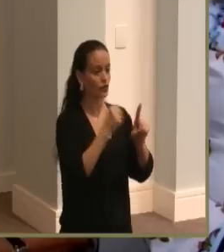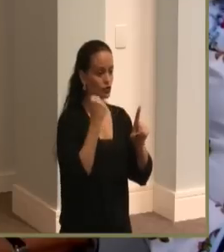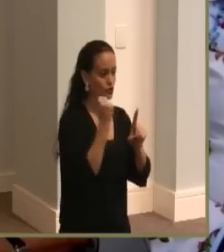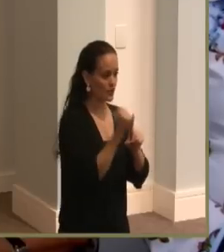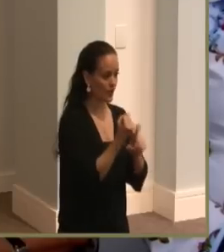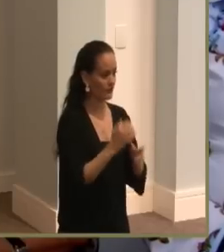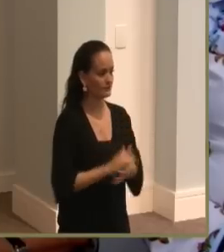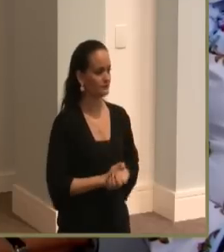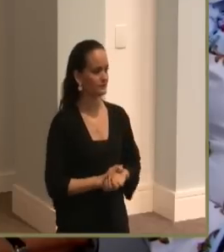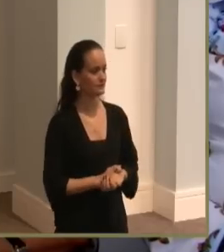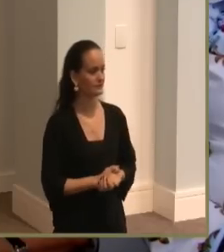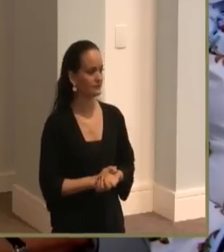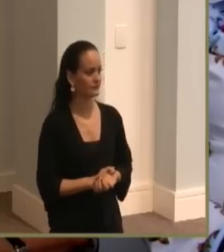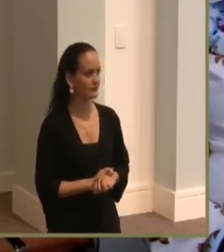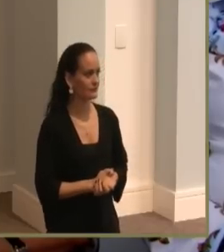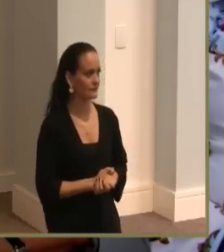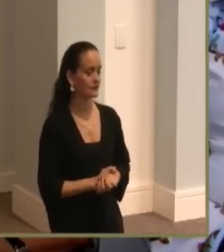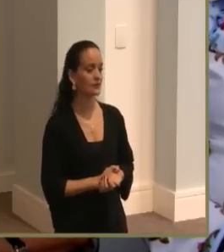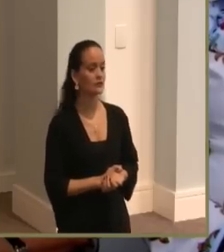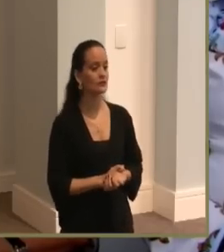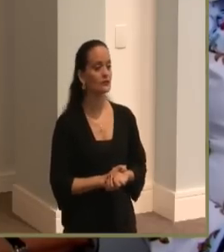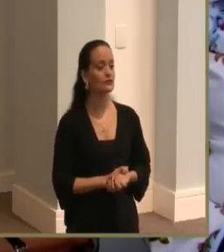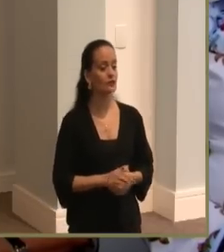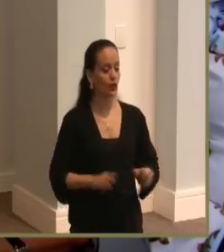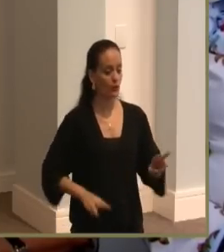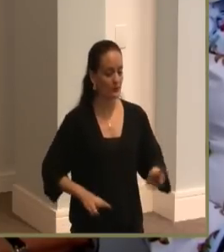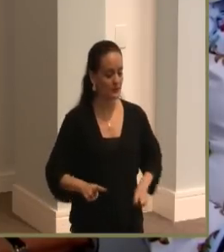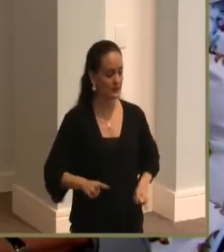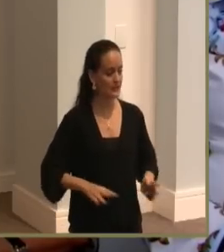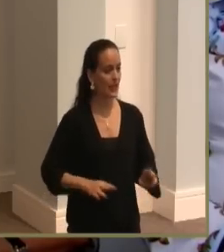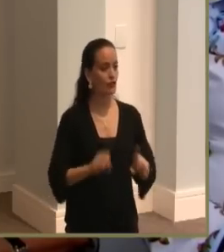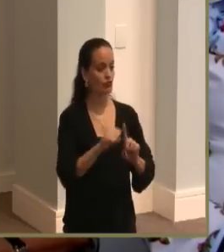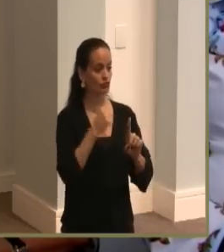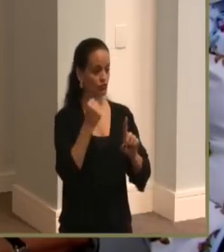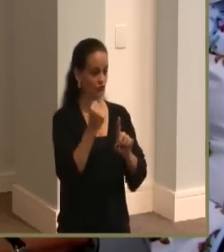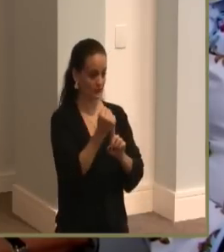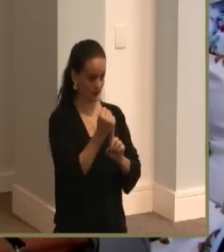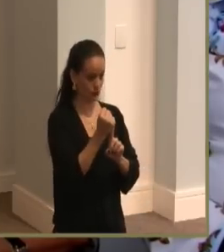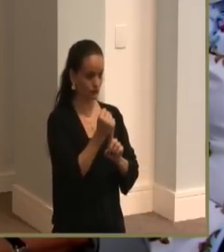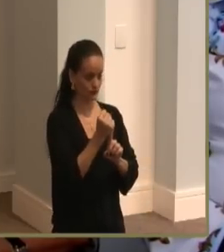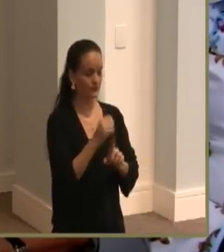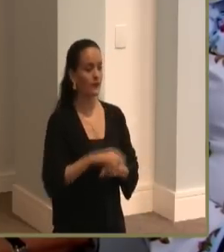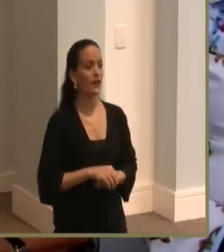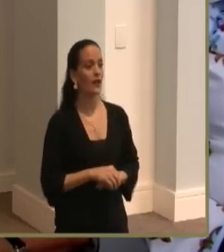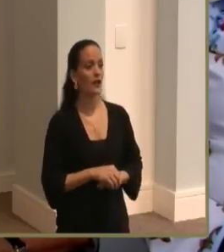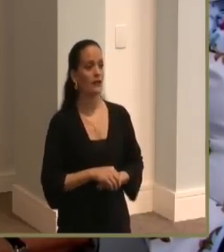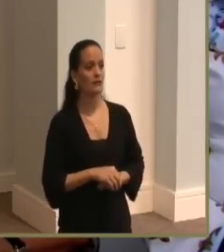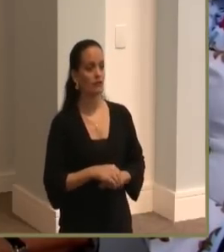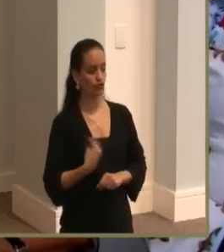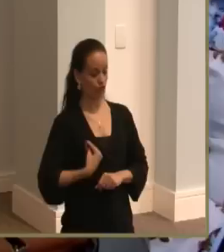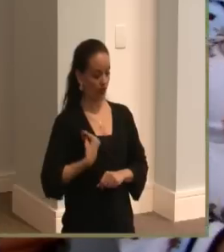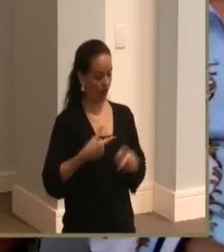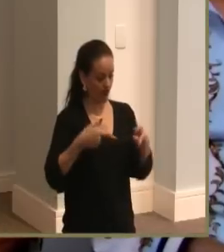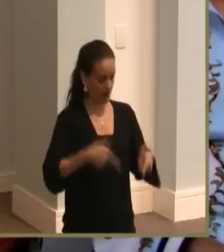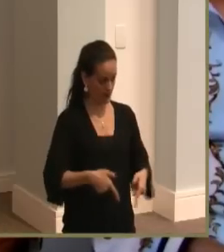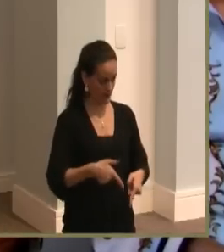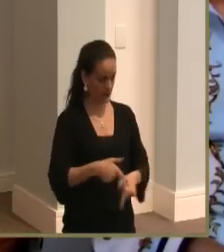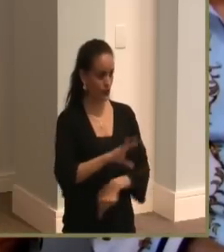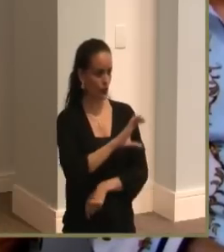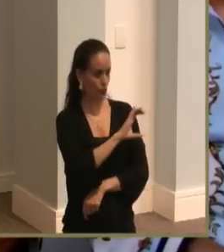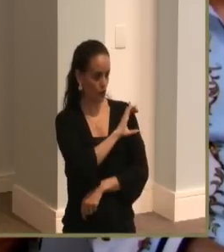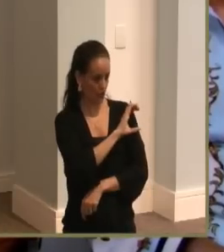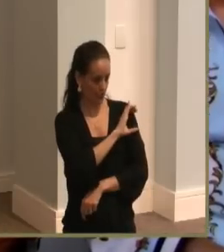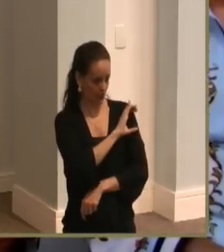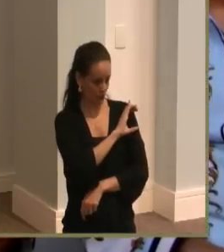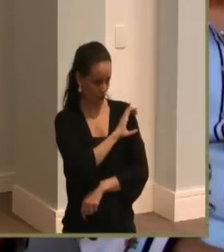Eu estou aqui com um grupo do Ministério de Ação Social da Igreja Memorial Batista. Estamos aqui com a coordenadora, nossa irmã